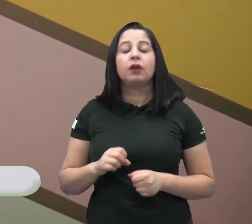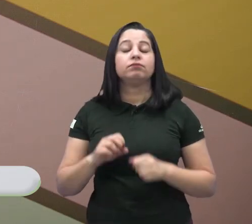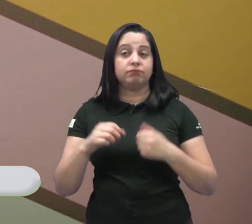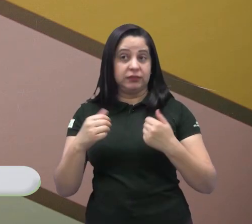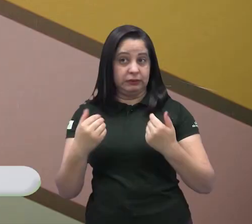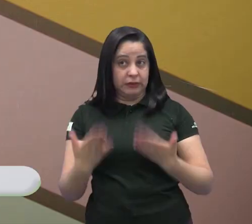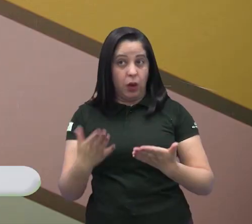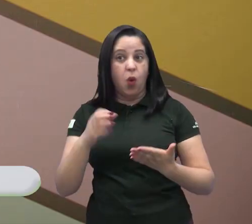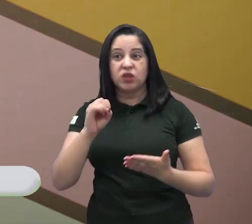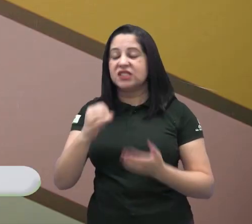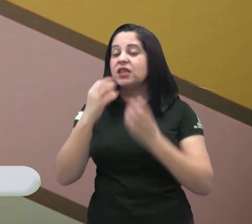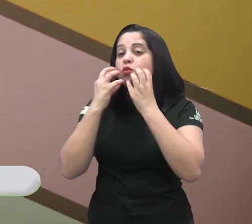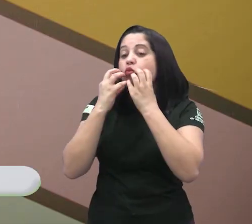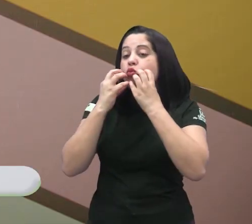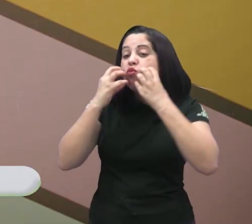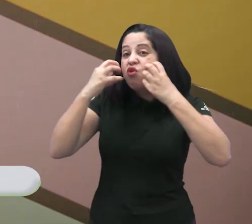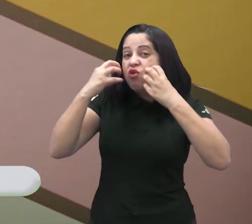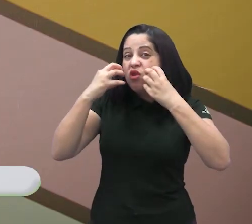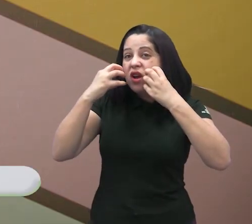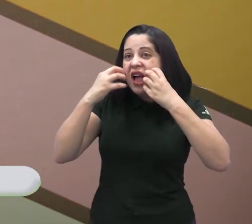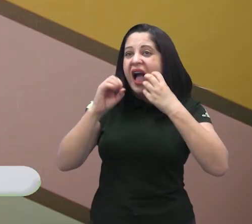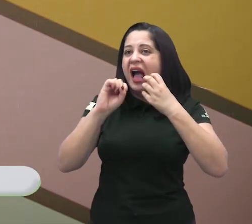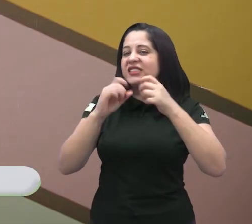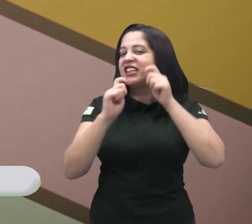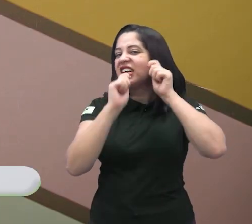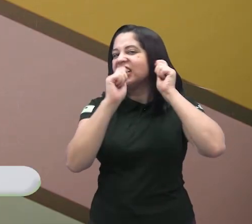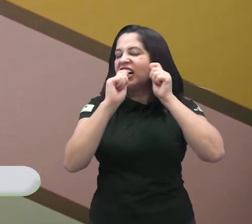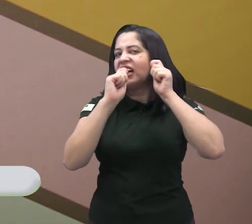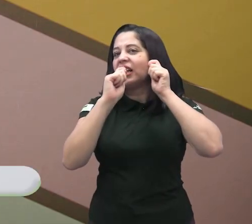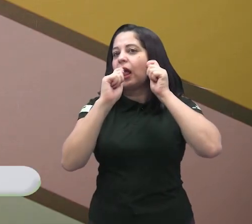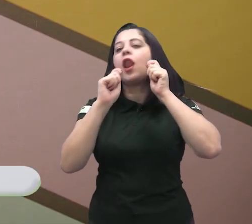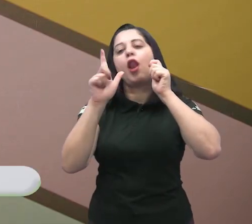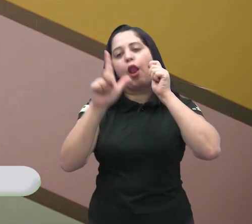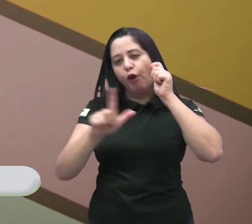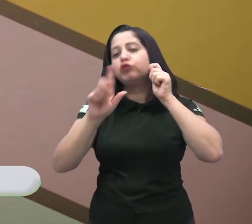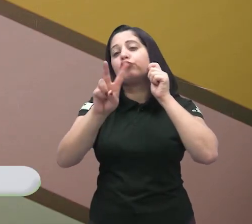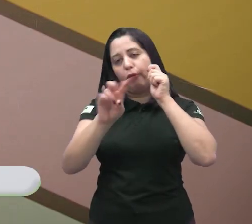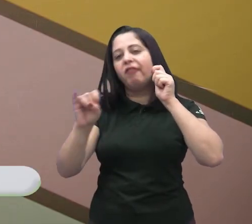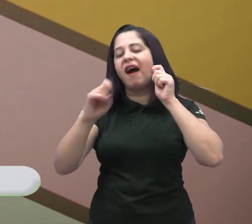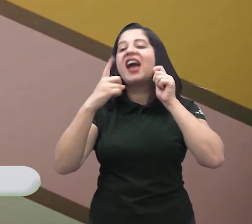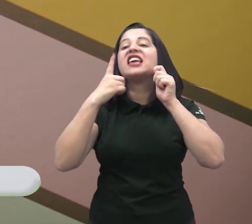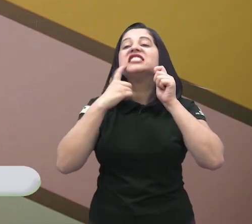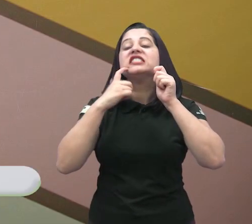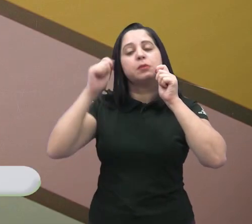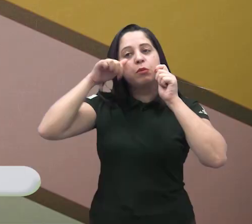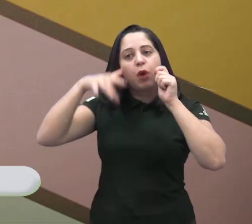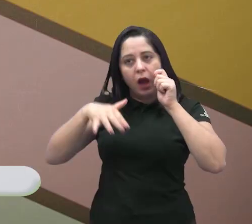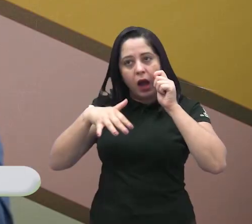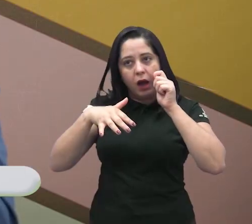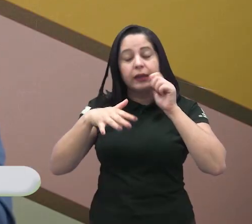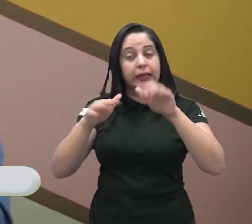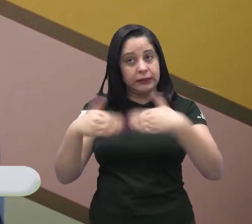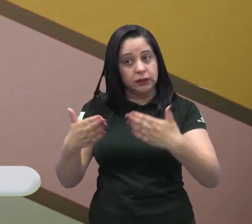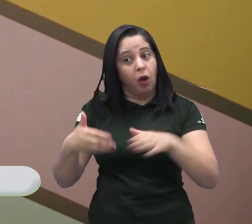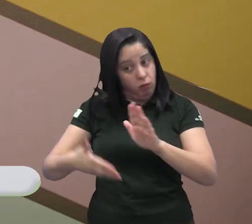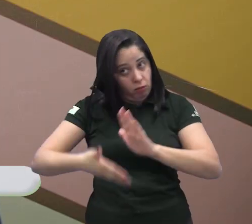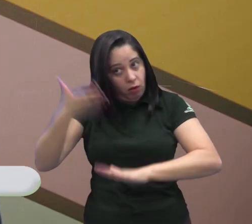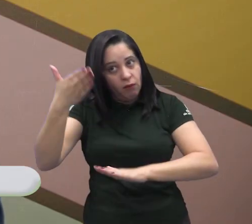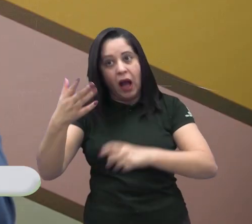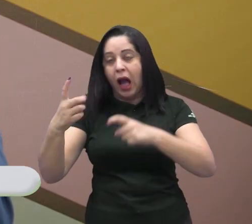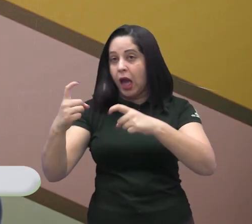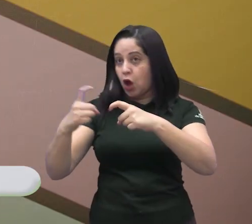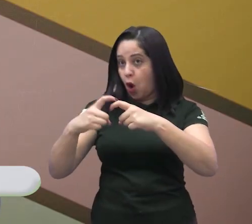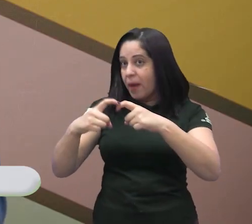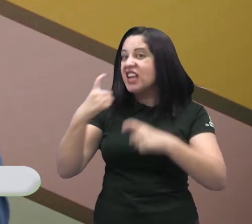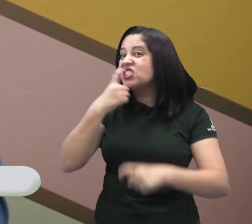gengiva está inflamada, você bate um fio dental, ela vai sangrar. Então é um alerta importante. Tem sangramento, vá ao dentista. Não